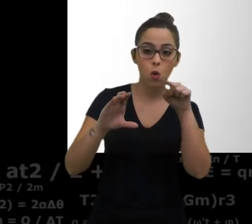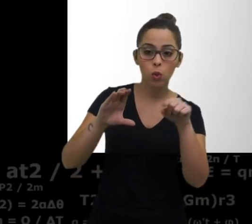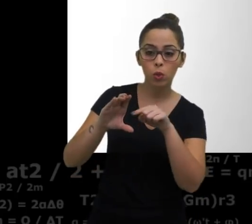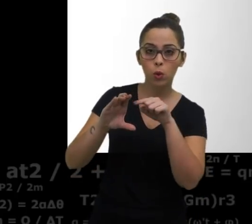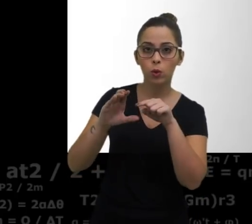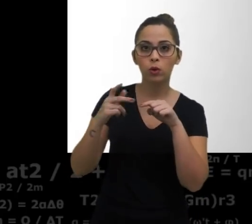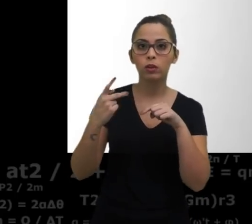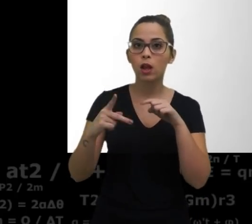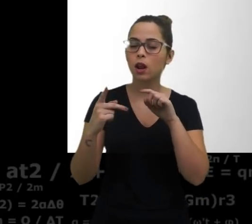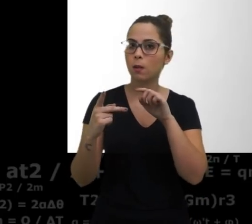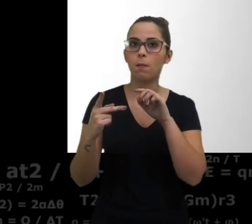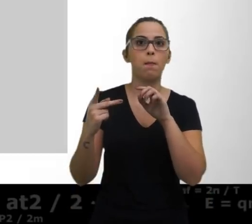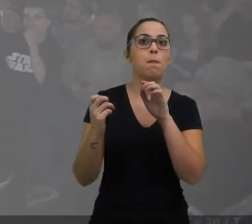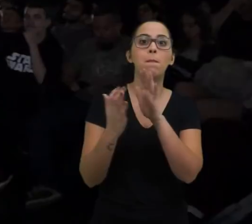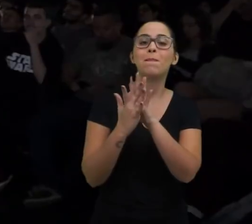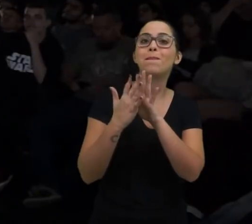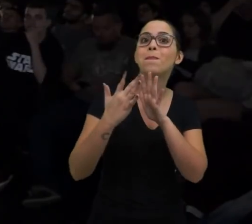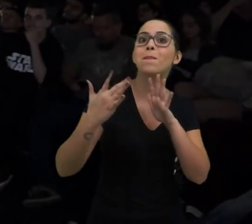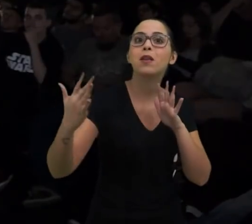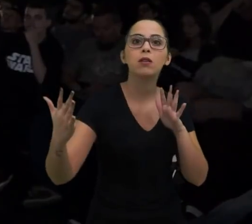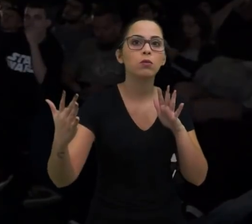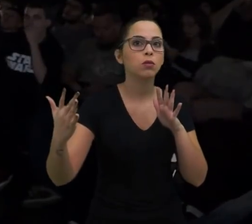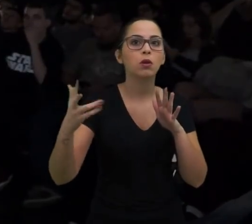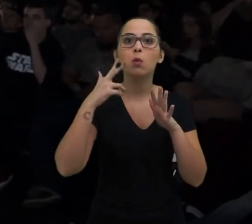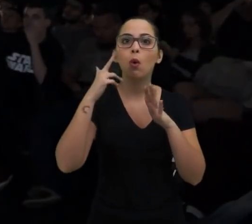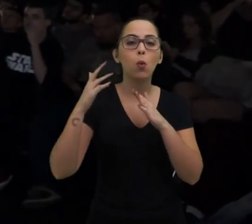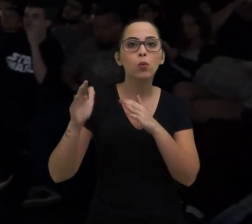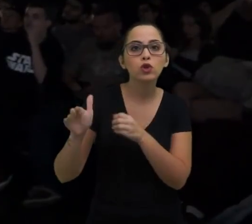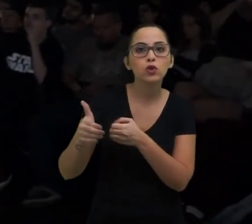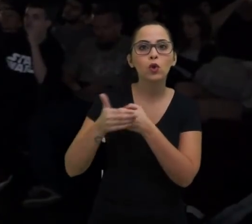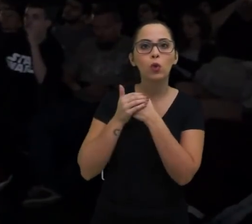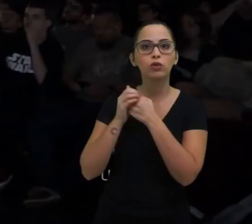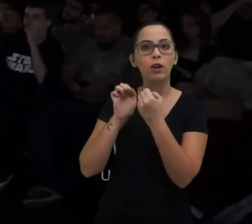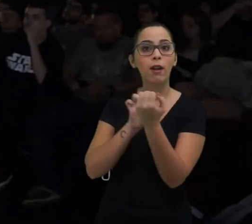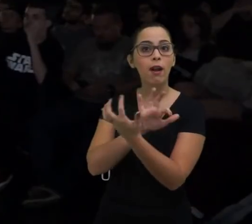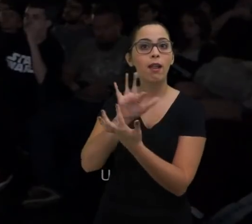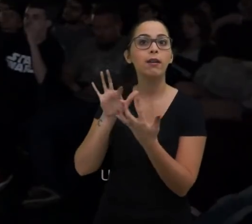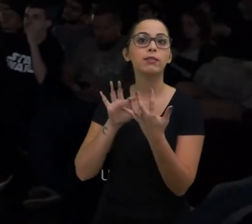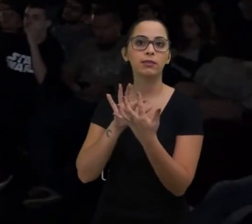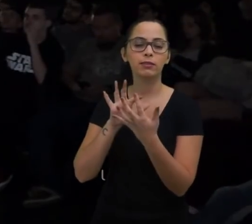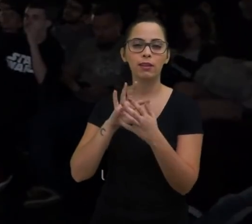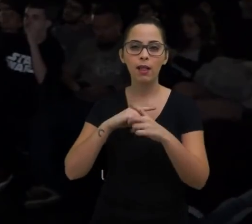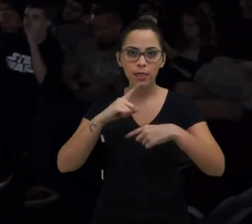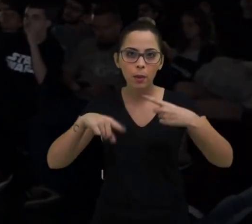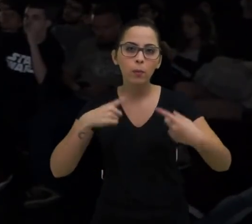objeto. Daí ele está engolindo o buraco negro nessas galáxias Seyfert, ele está engolindo bem